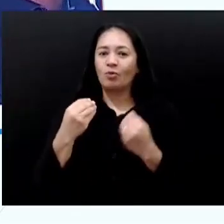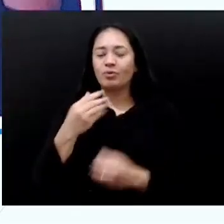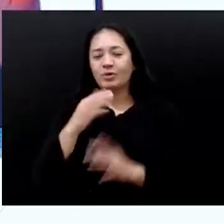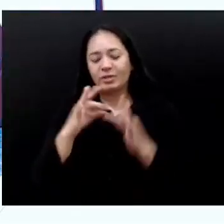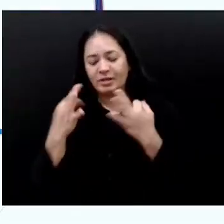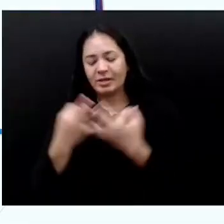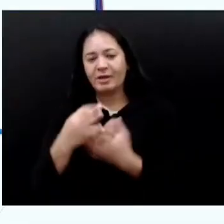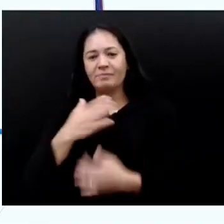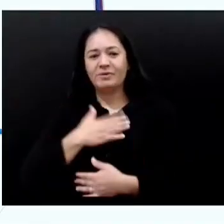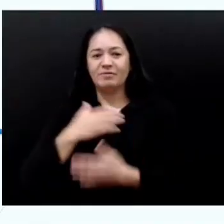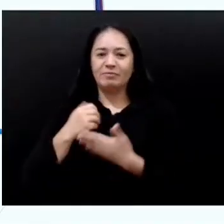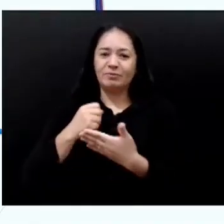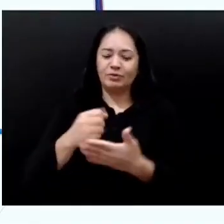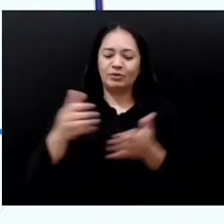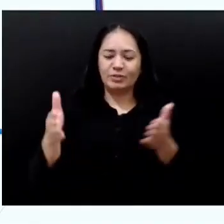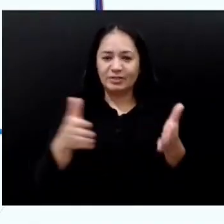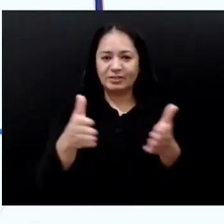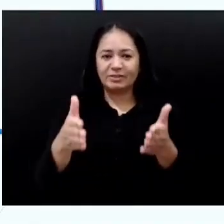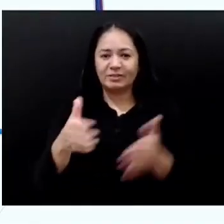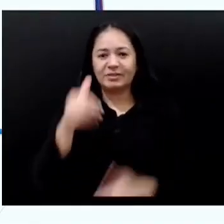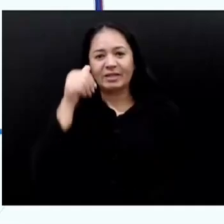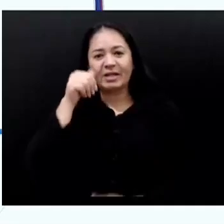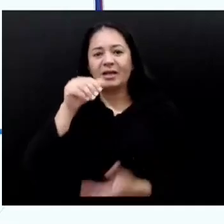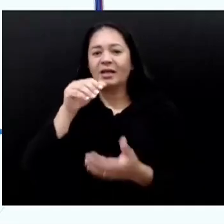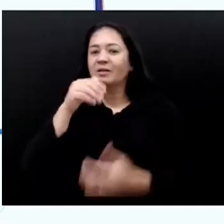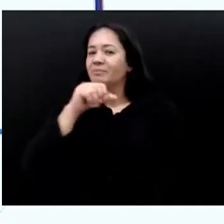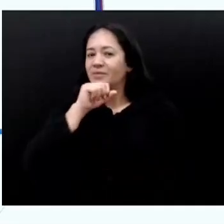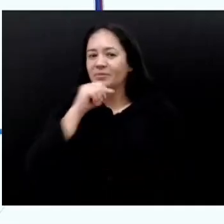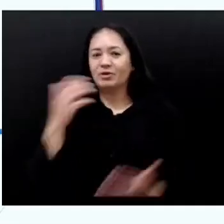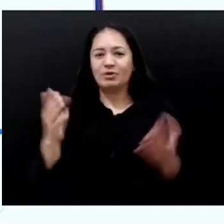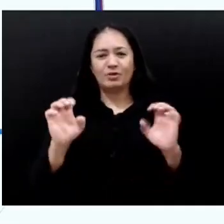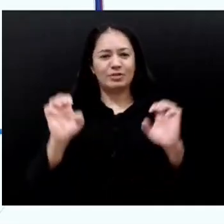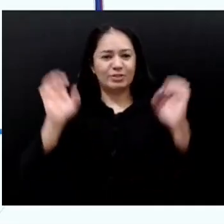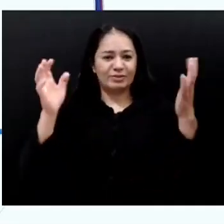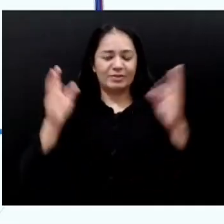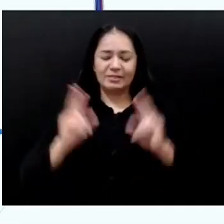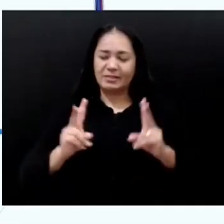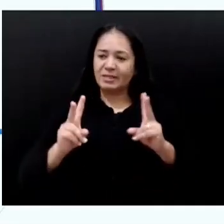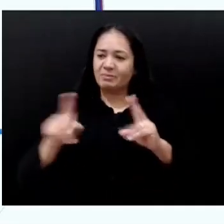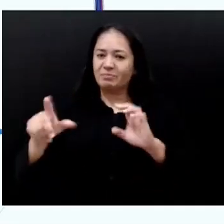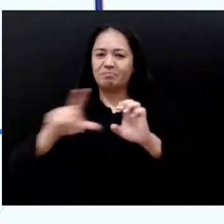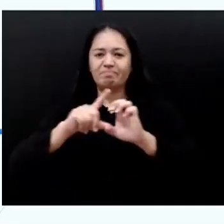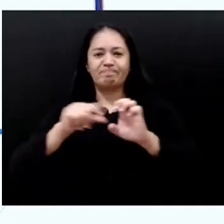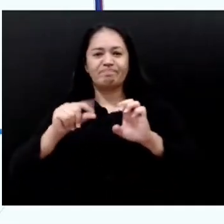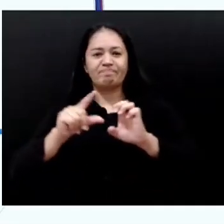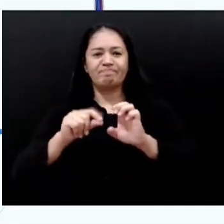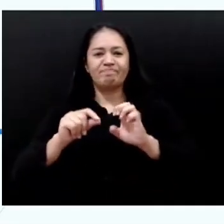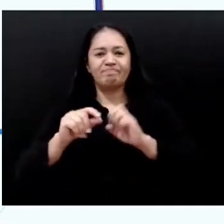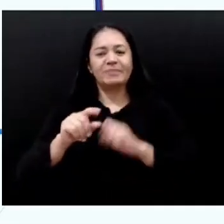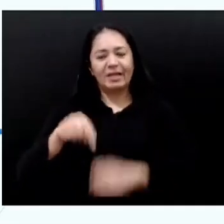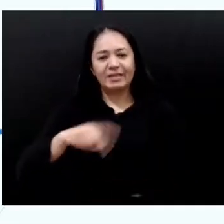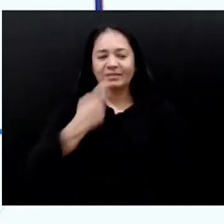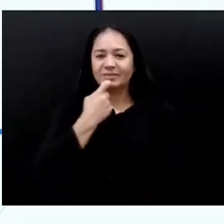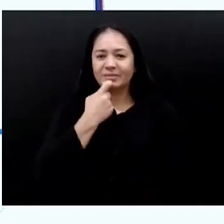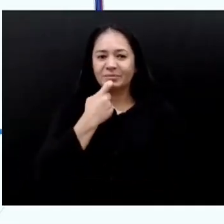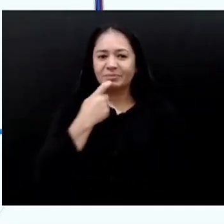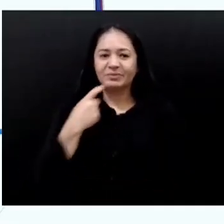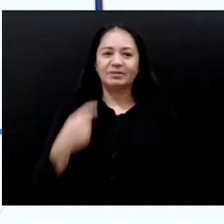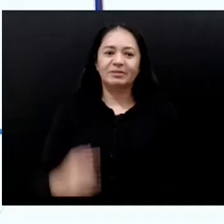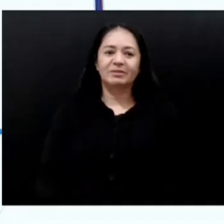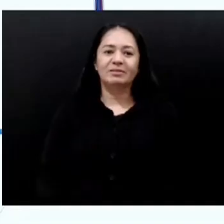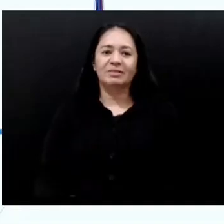aqui realizando esse tipo de evento. Sempre foi uma empreendedora raiz aqui em Campinas, desde que se mudou para cá para